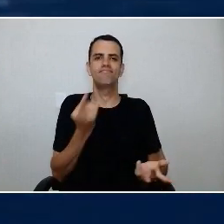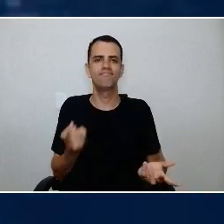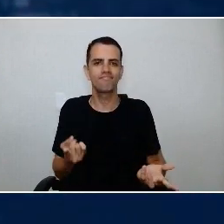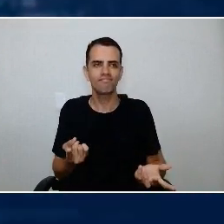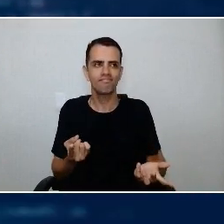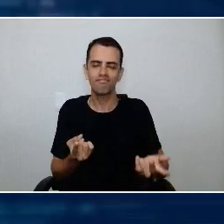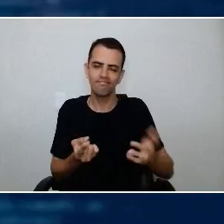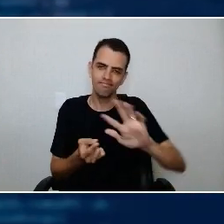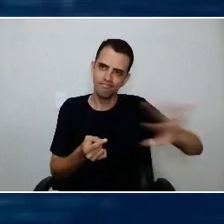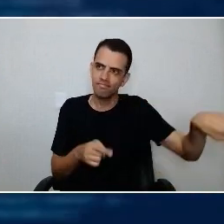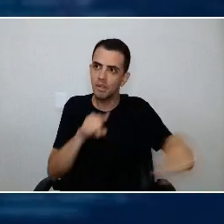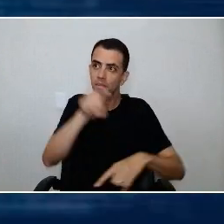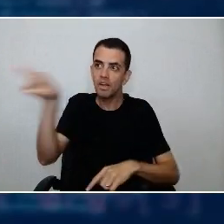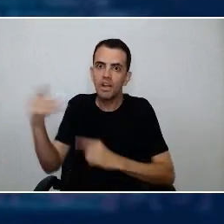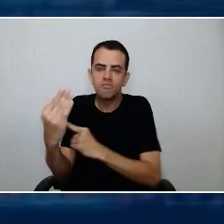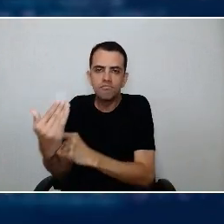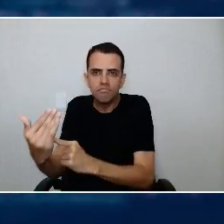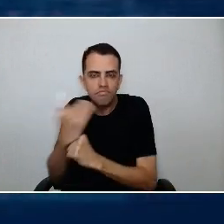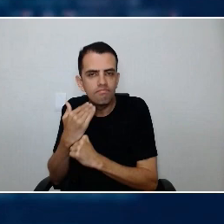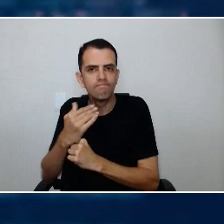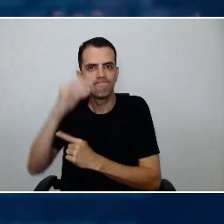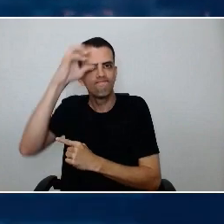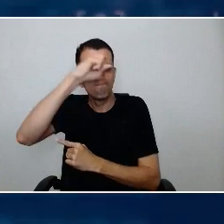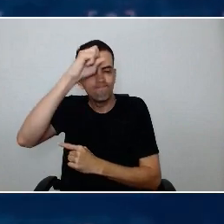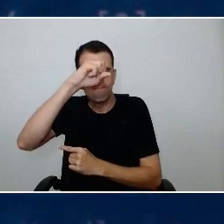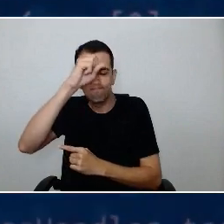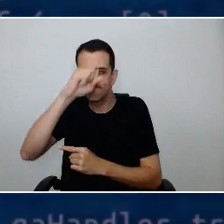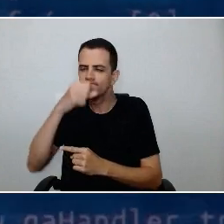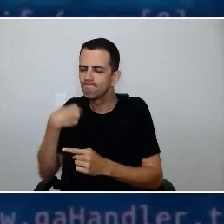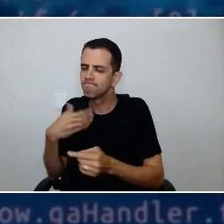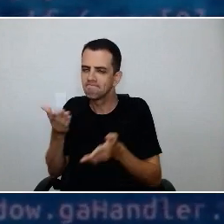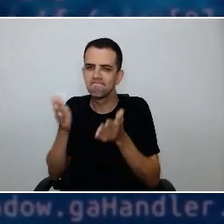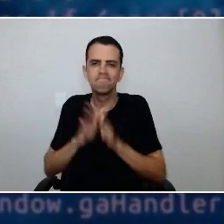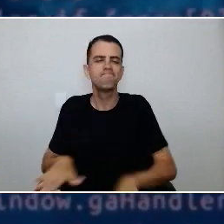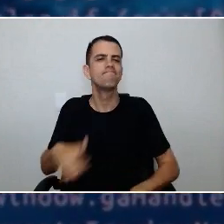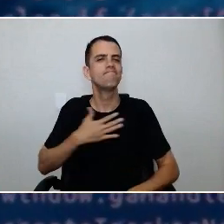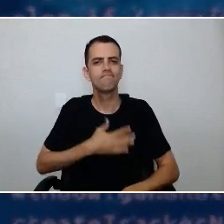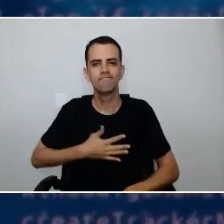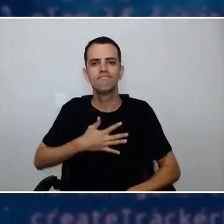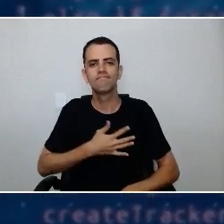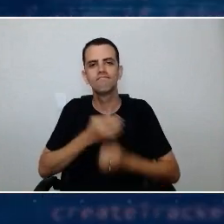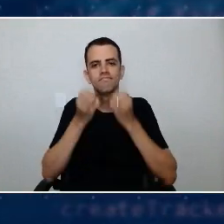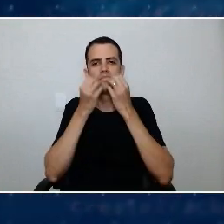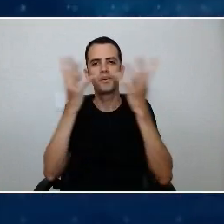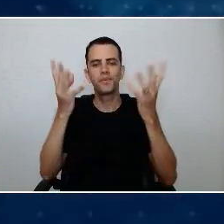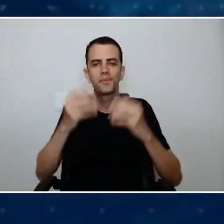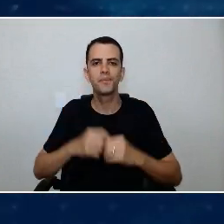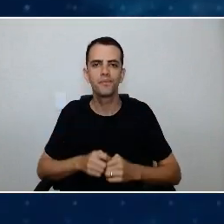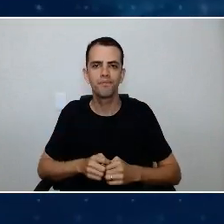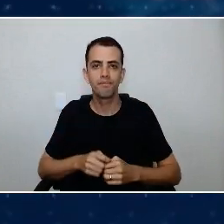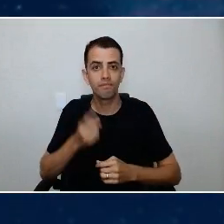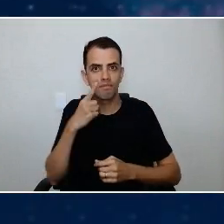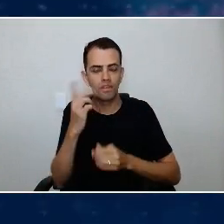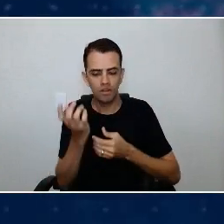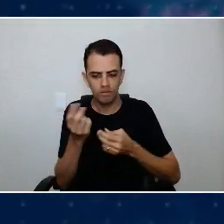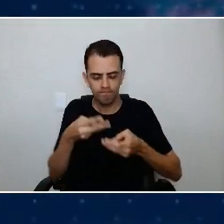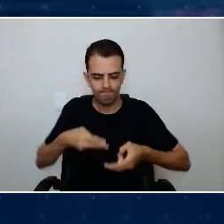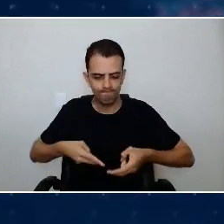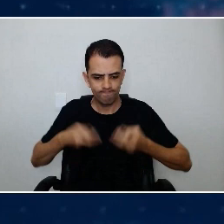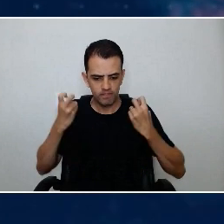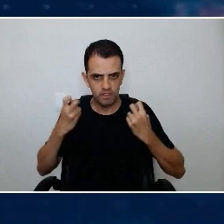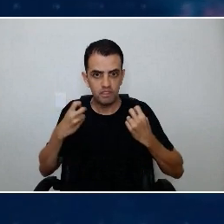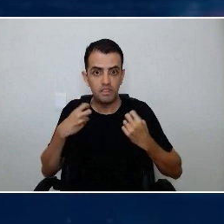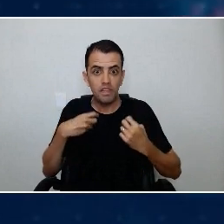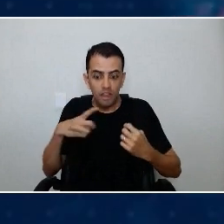extremamente eh recompensador e foi a partir daí que eu aprendi que a curiosidade é incrível